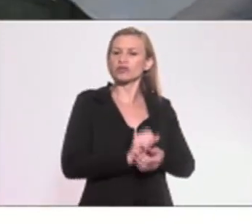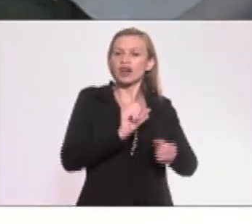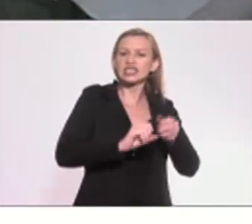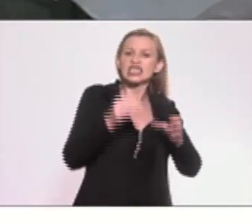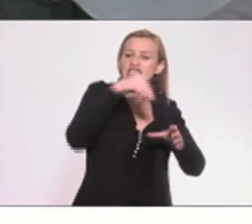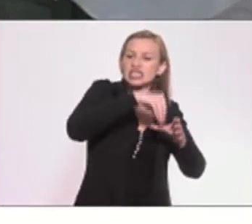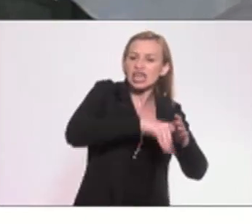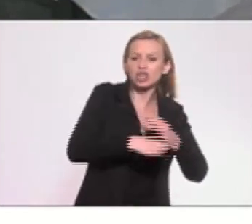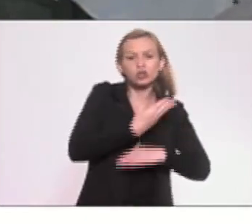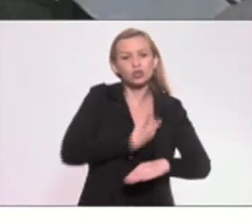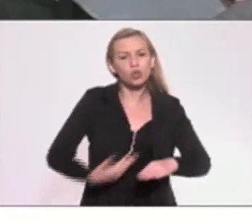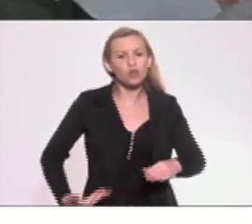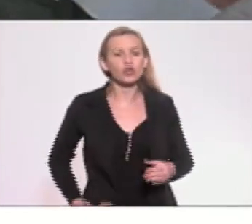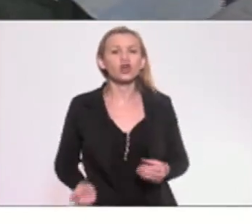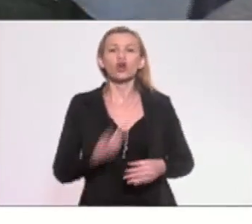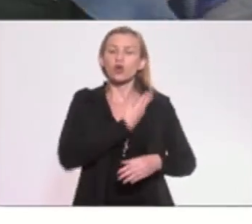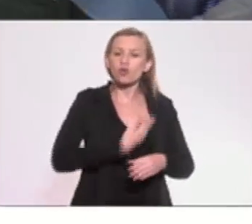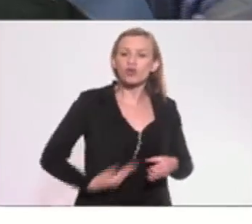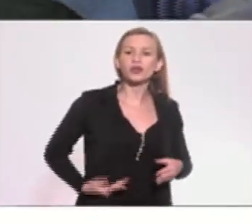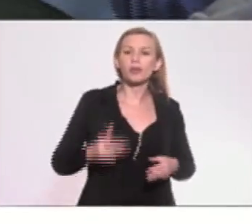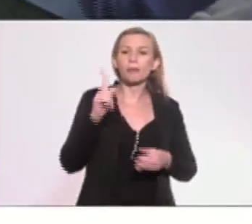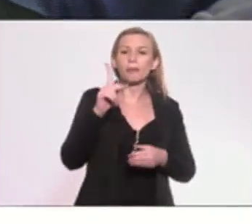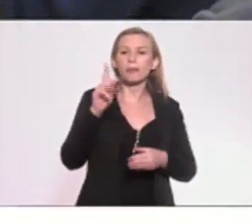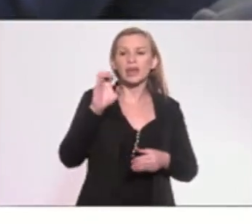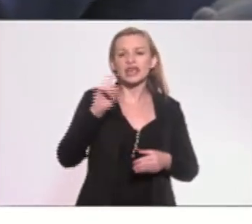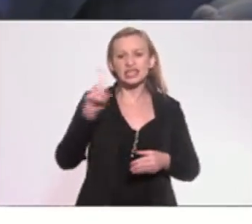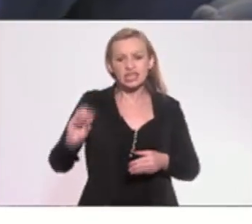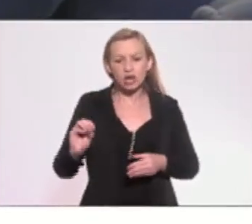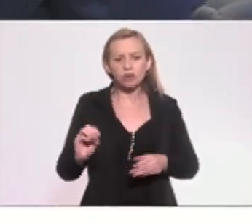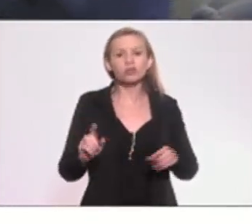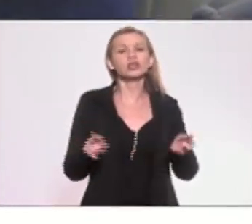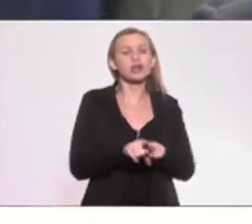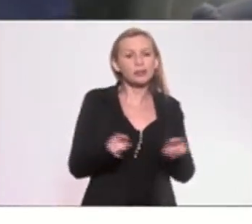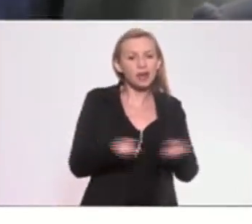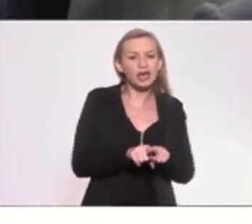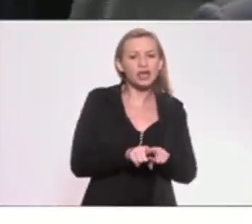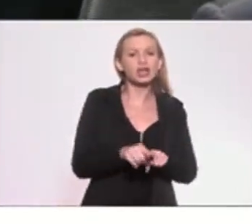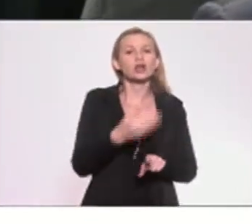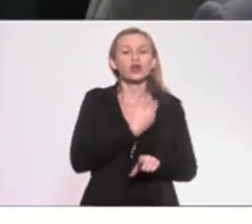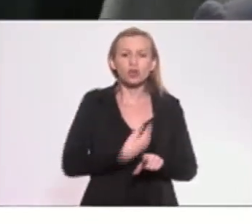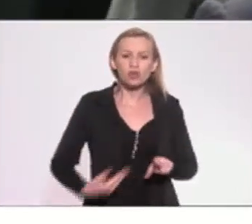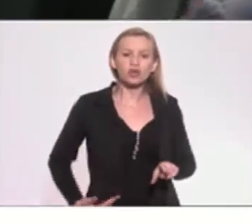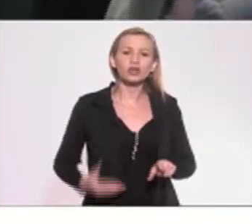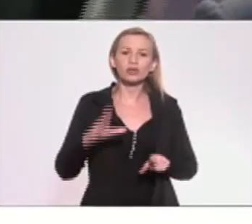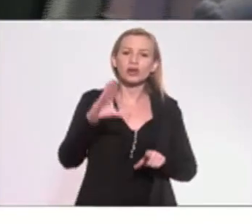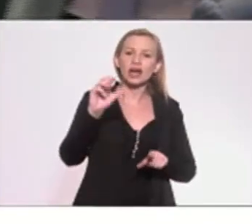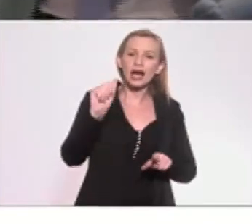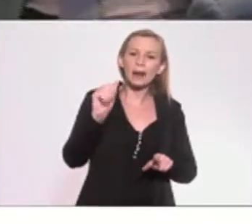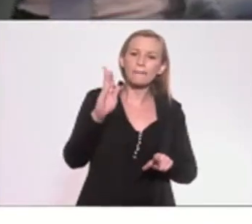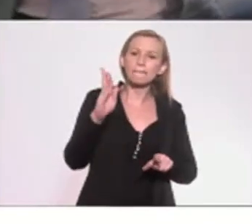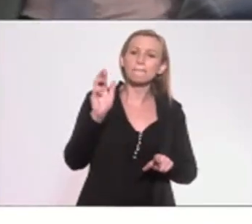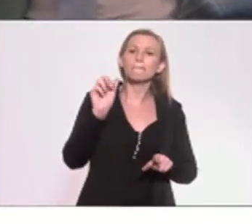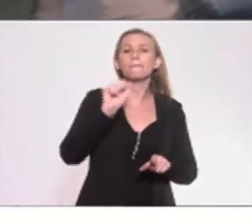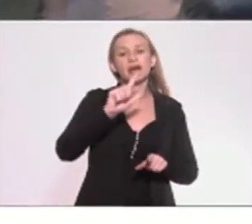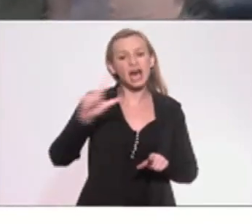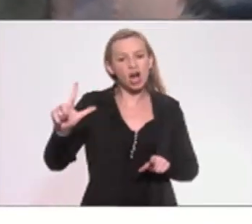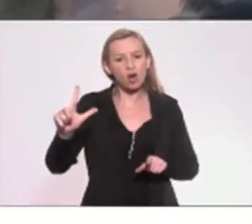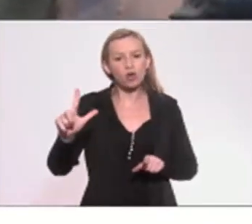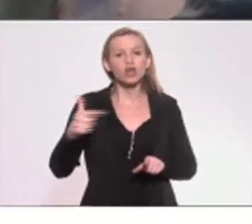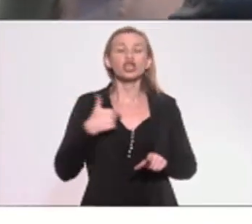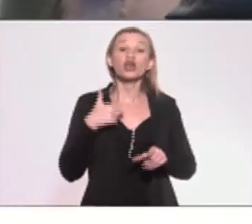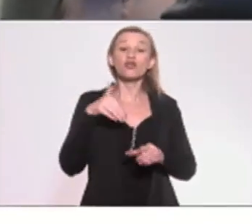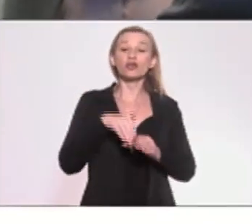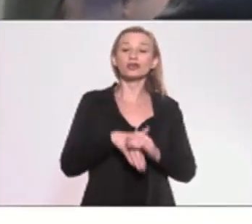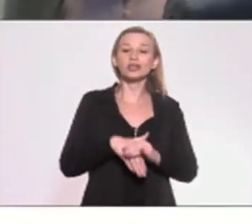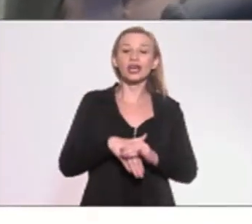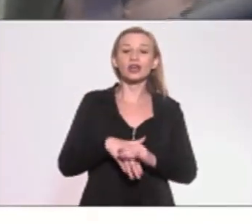governo, tanto no governo Pezão quanto no governo Cabral. E eu votei com a